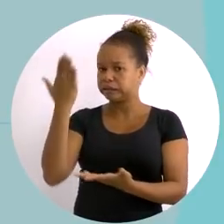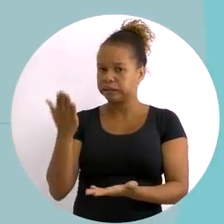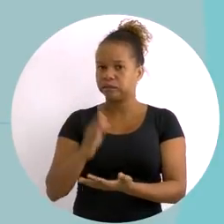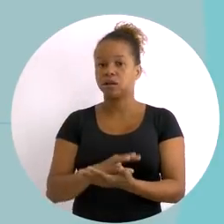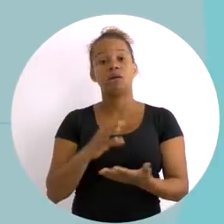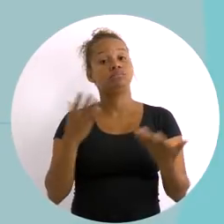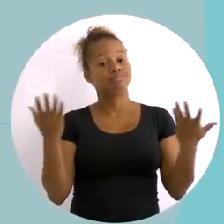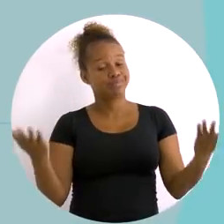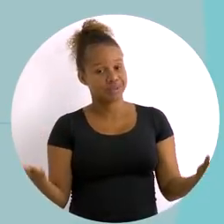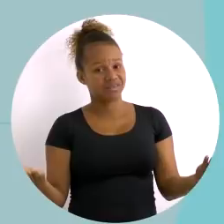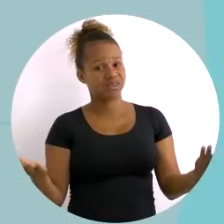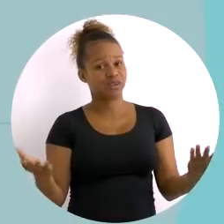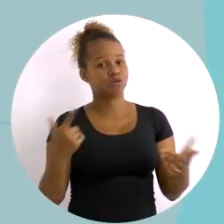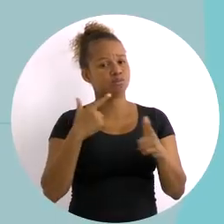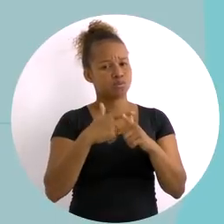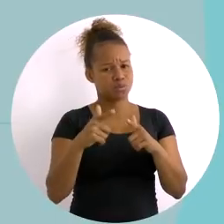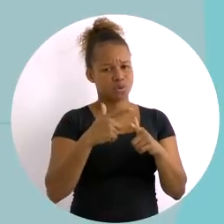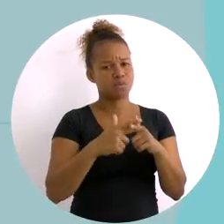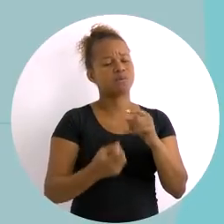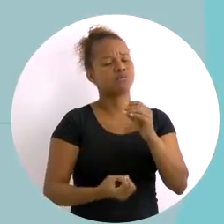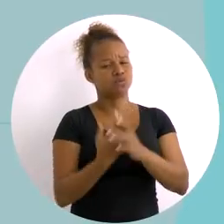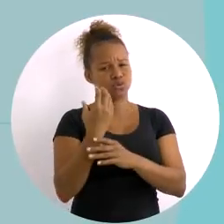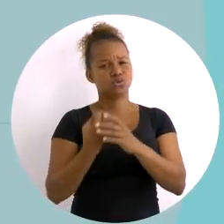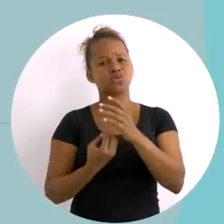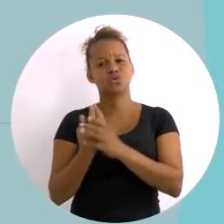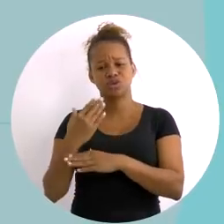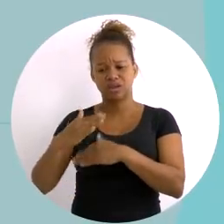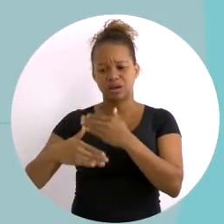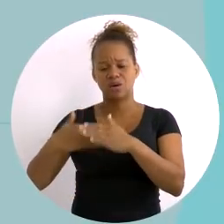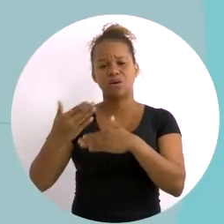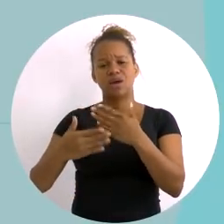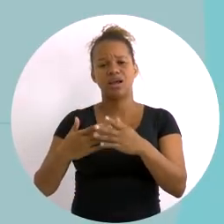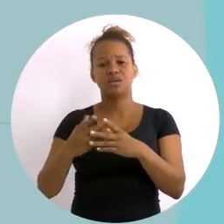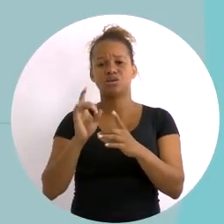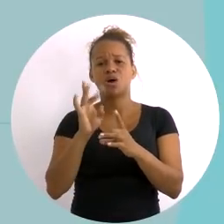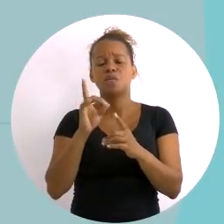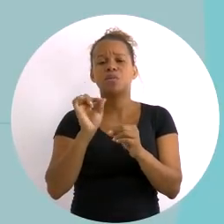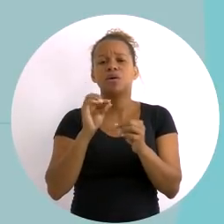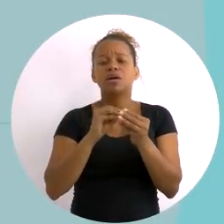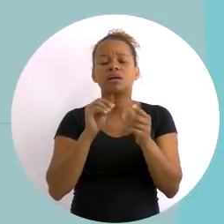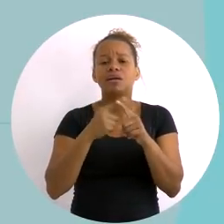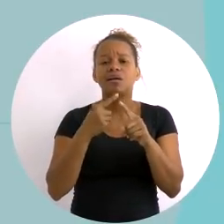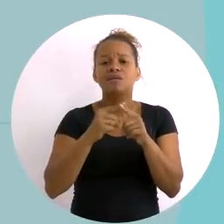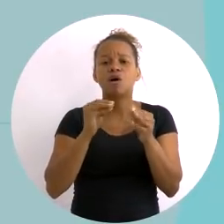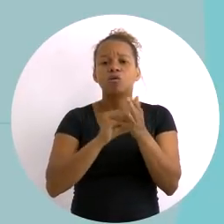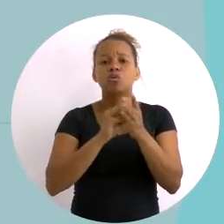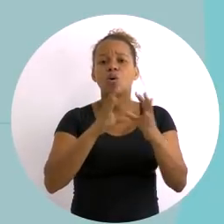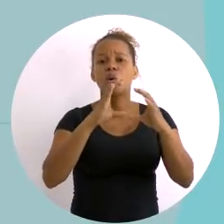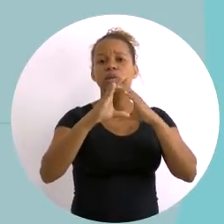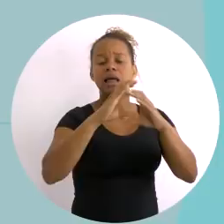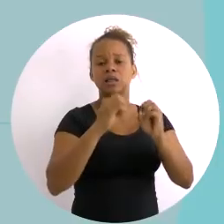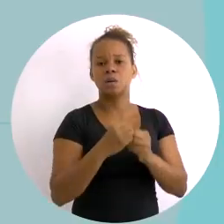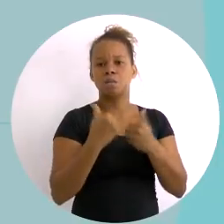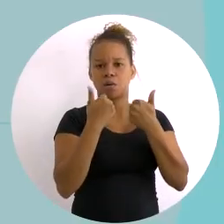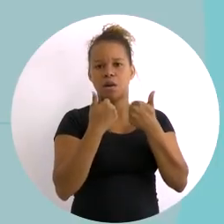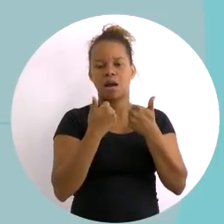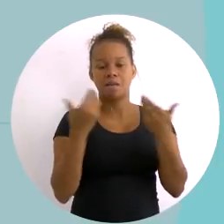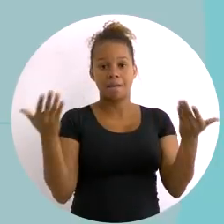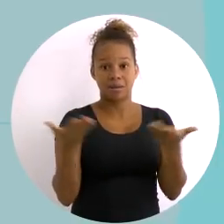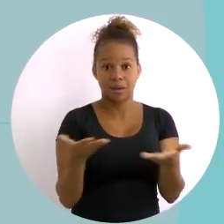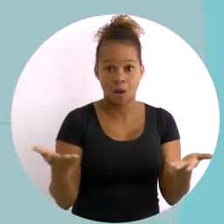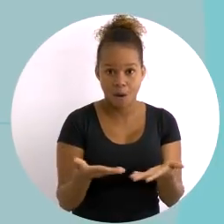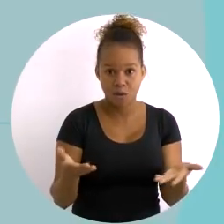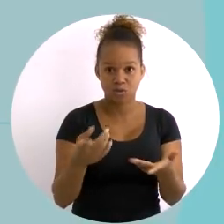O fato é que problemas vão surgir decorrentes de uma falha de comunicação. Mas não se preocupe, a partir de